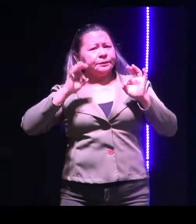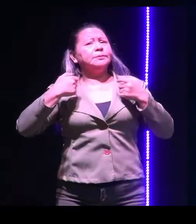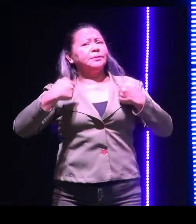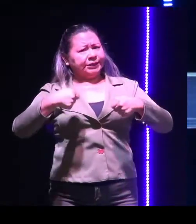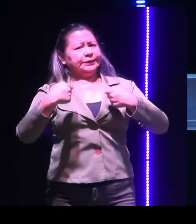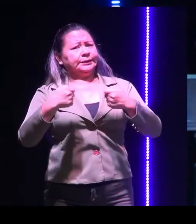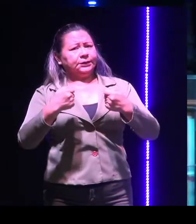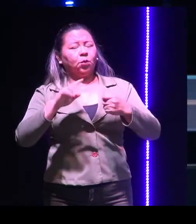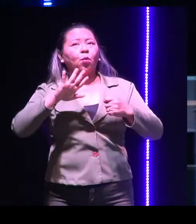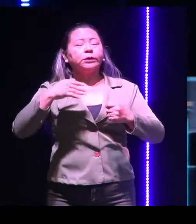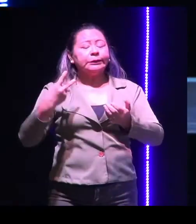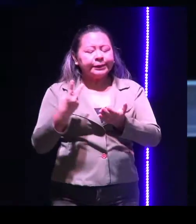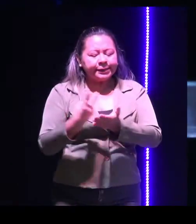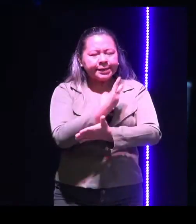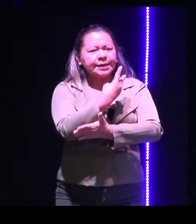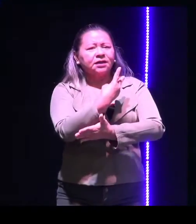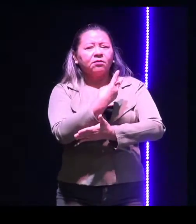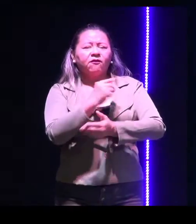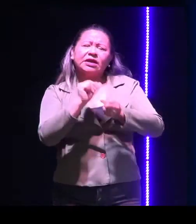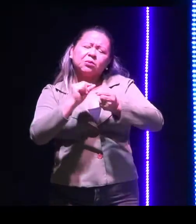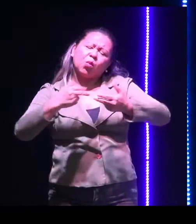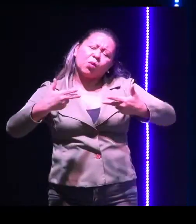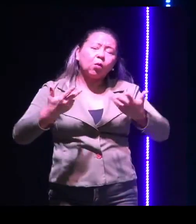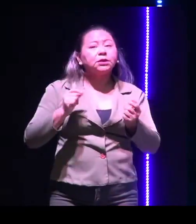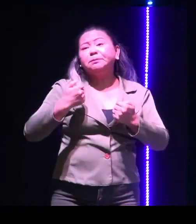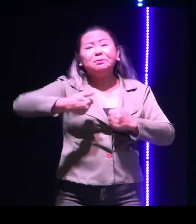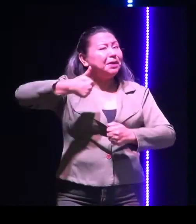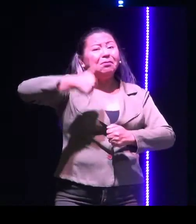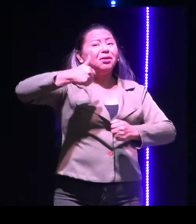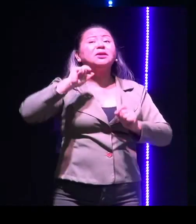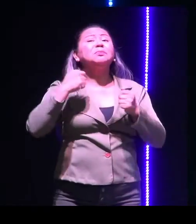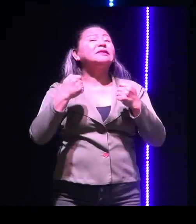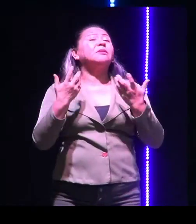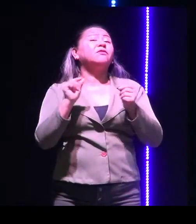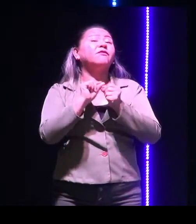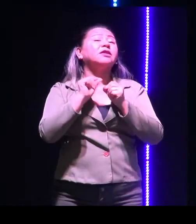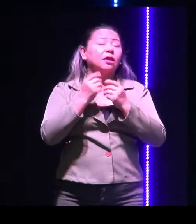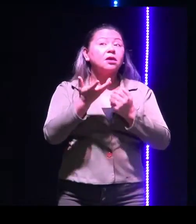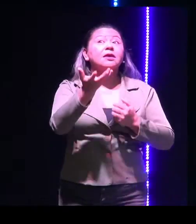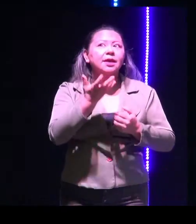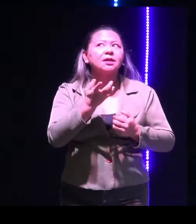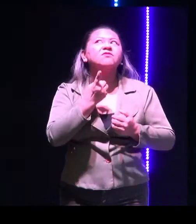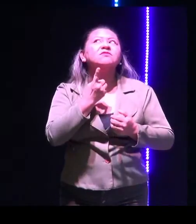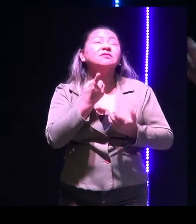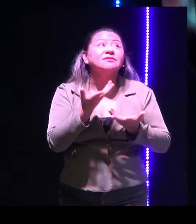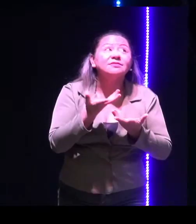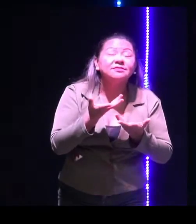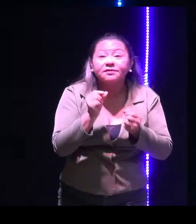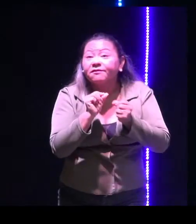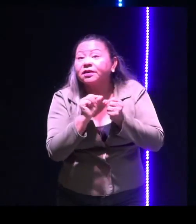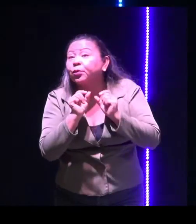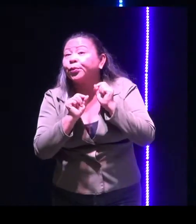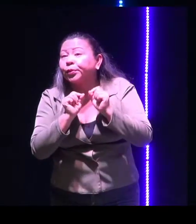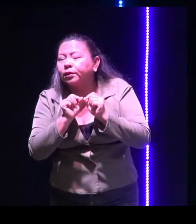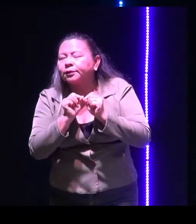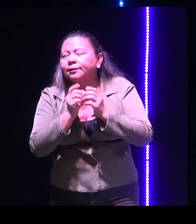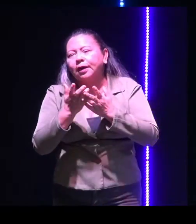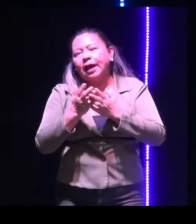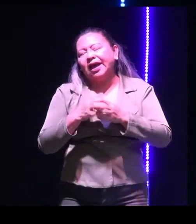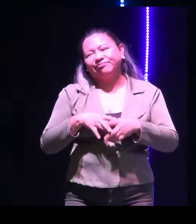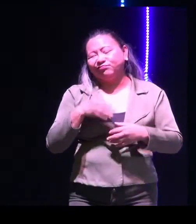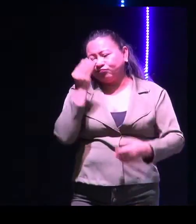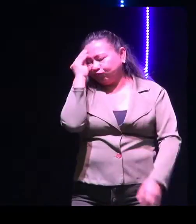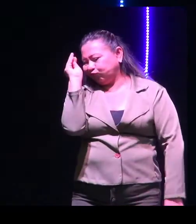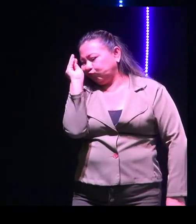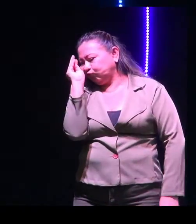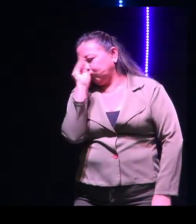nós, quando erramos, quando falhamos, qual é uma das primeiras coisas que nós queremos fazer? É deixar de vir para a